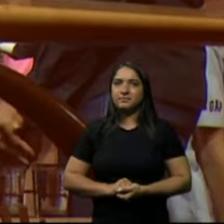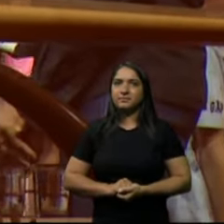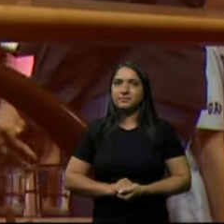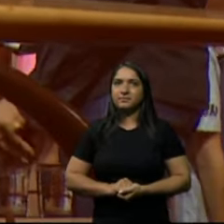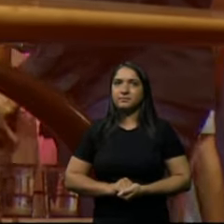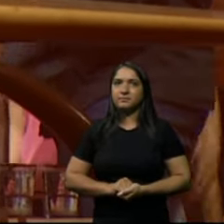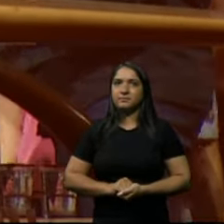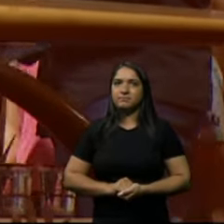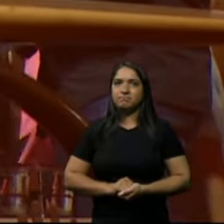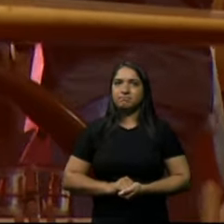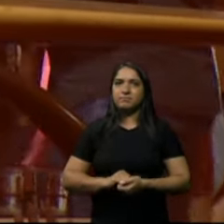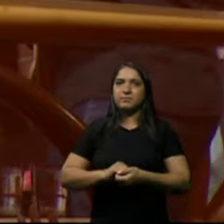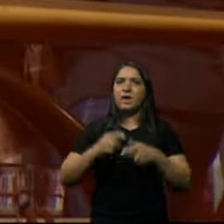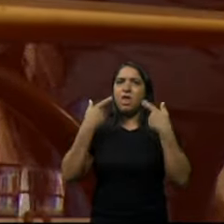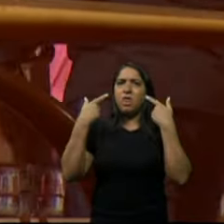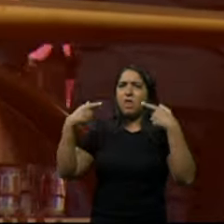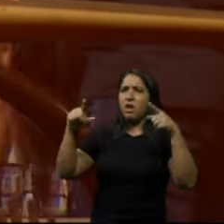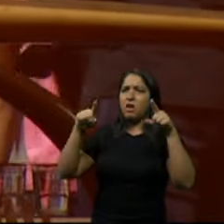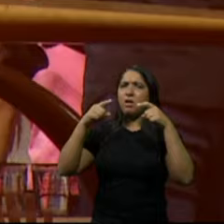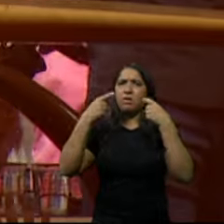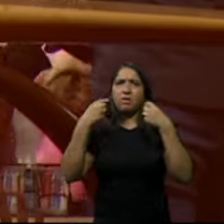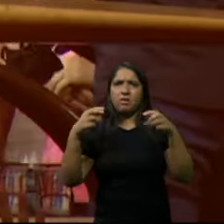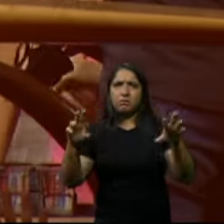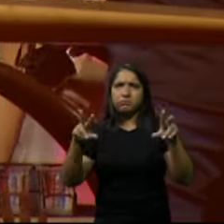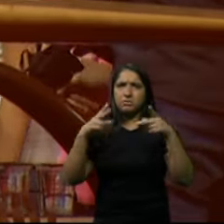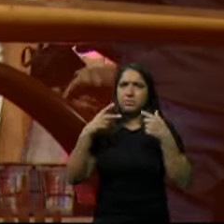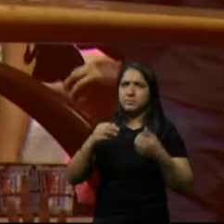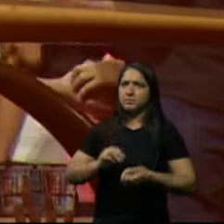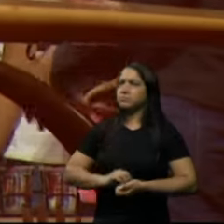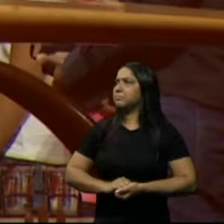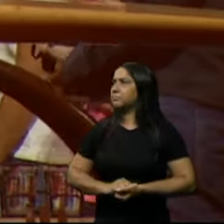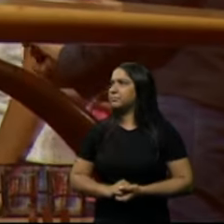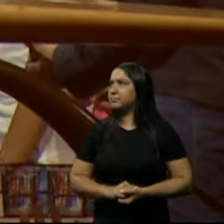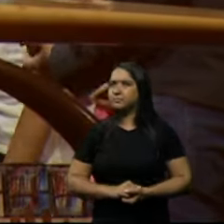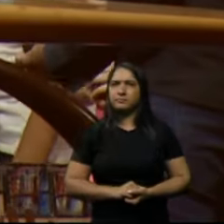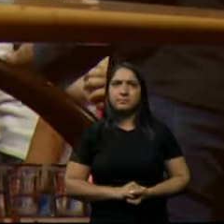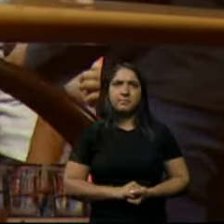escala barrada tô só repara Professor Andrade